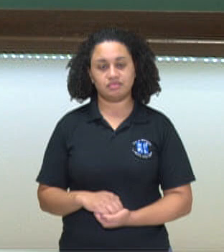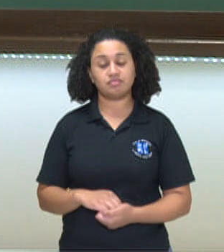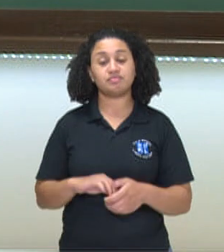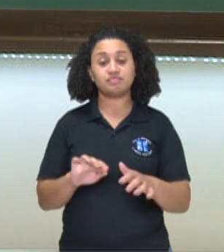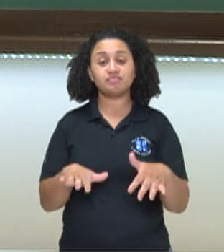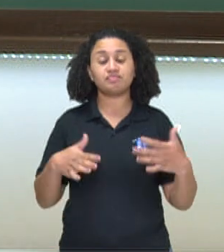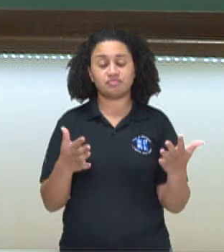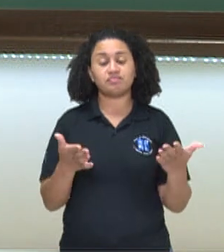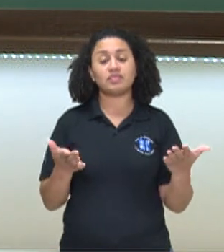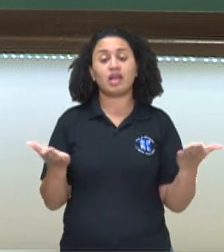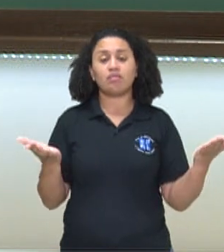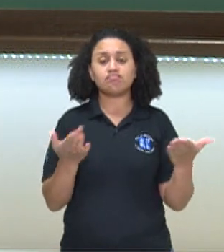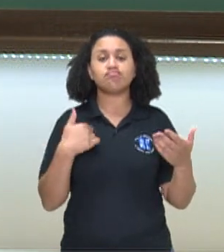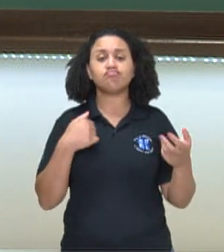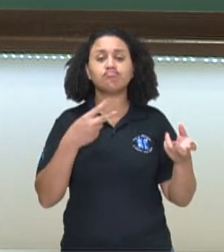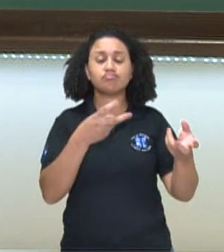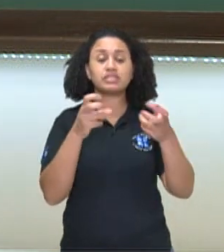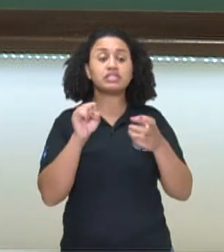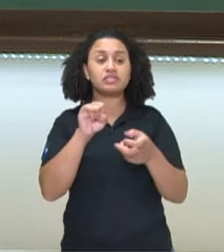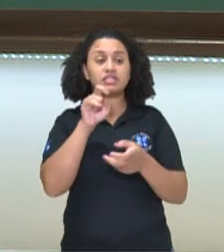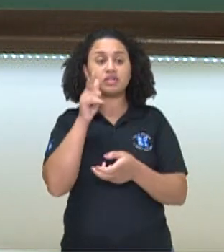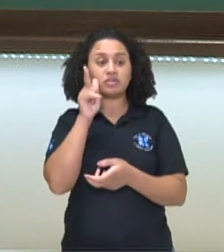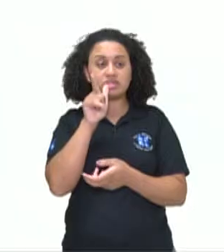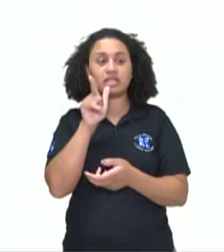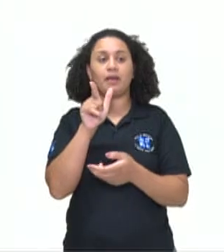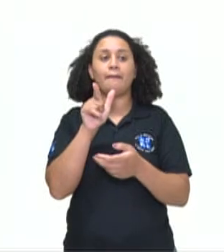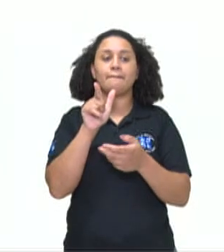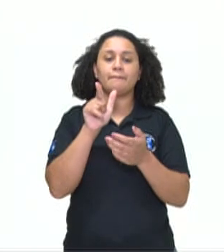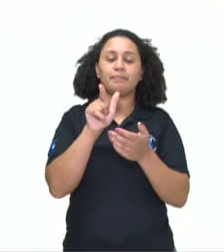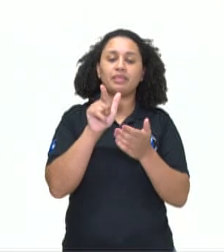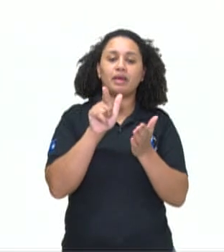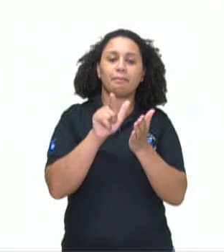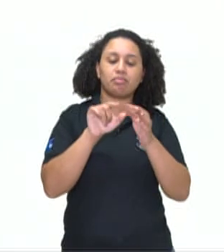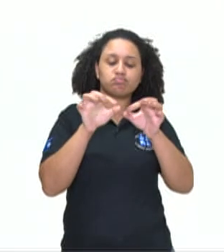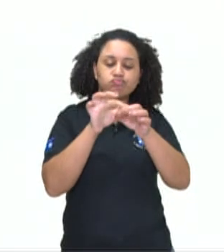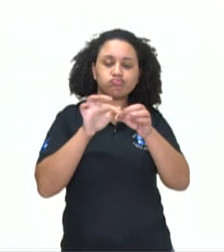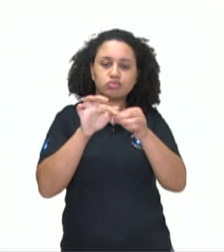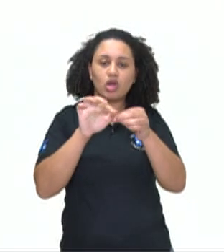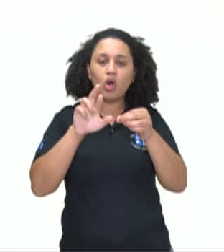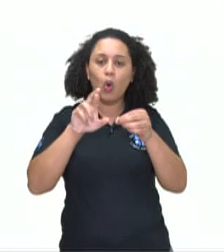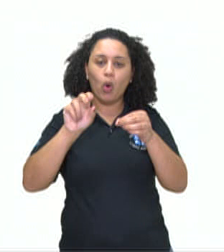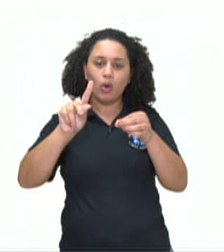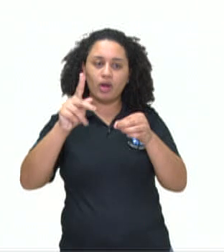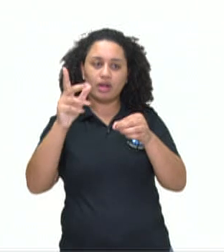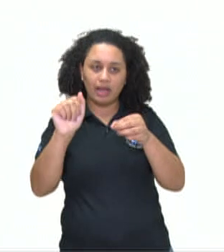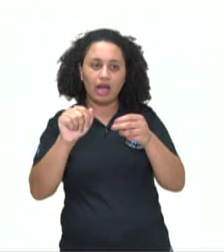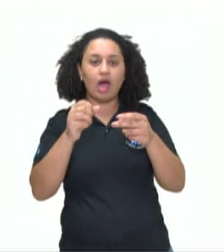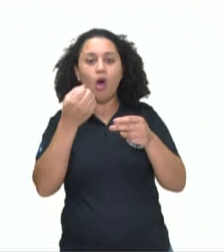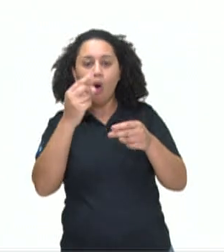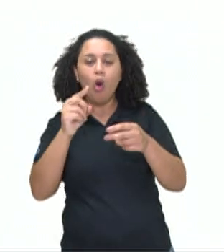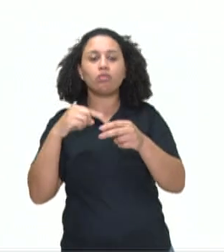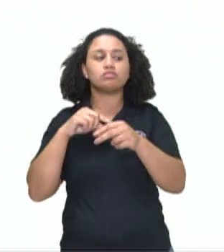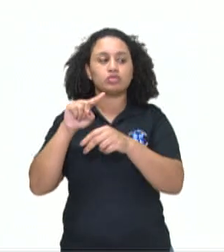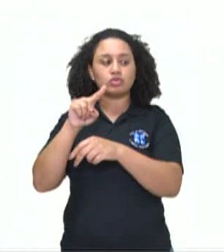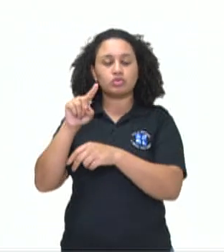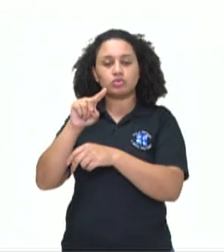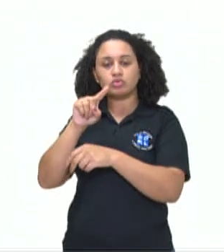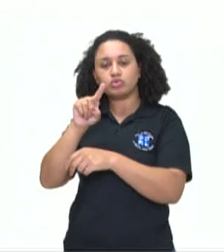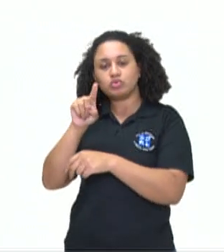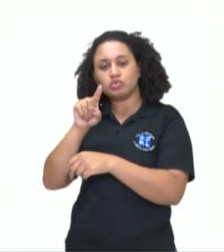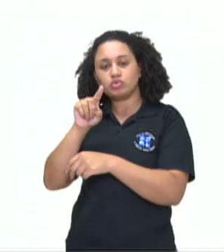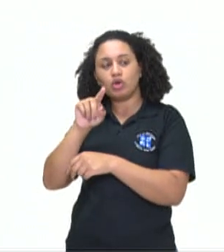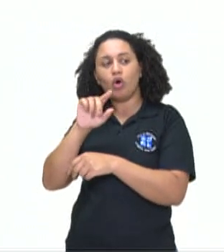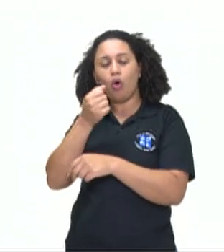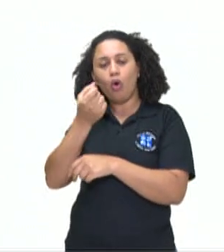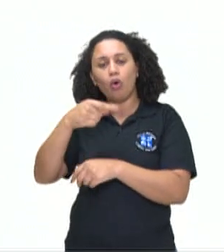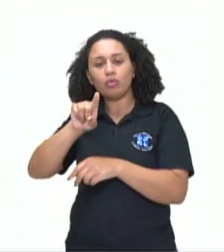Ok, gente, olha só. Se você conseguiu lá um pedaço de rolha ou um pedaço de isopor, né, menor que o fundo de um